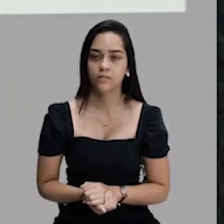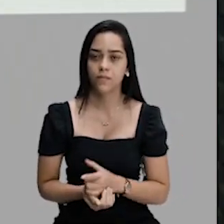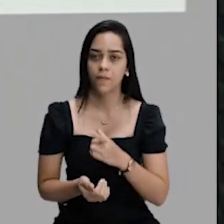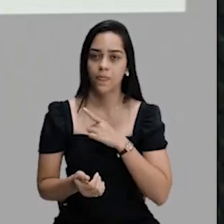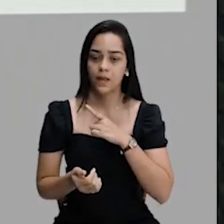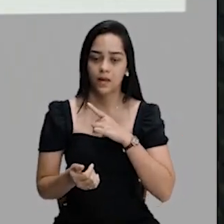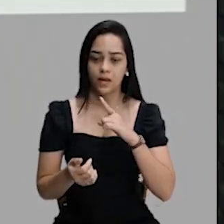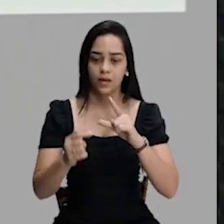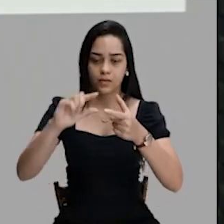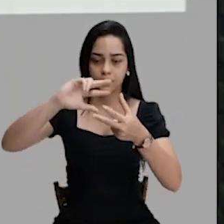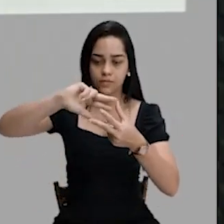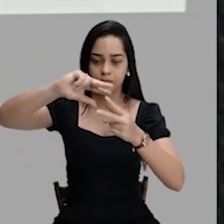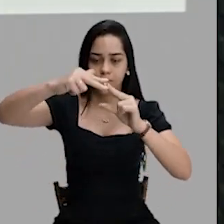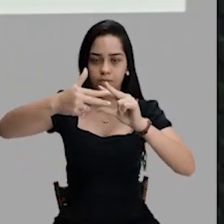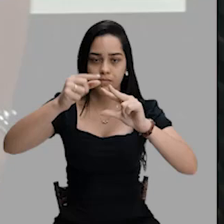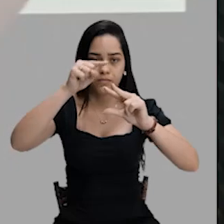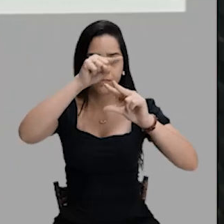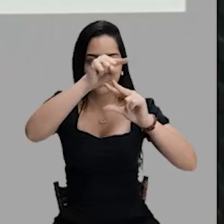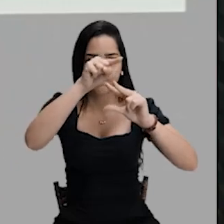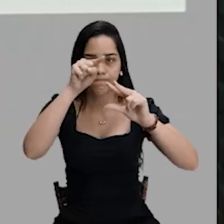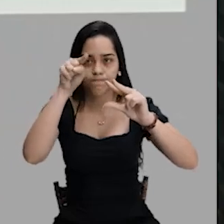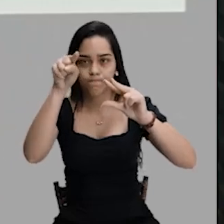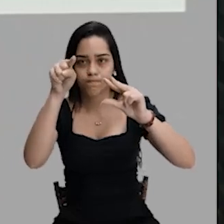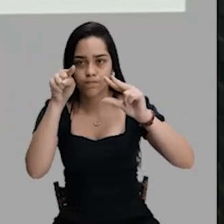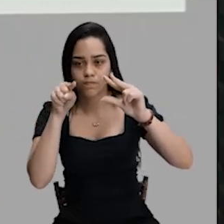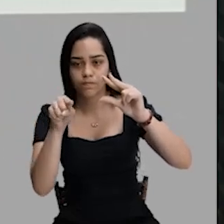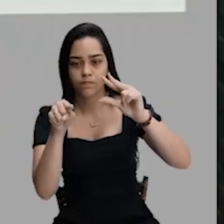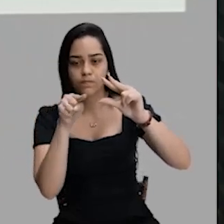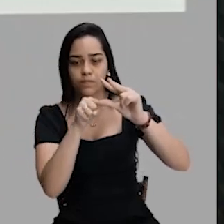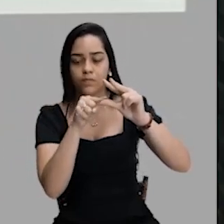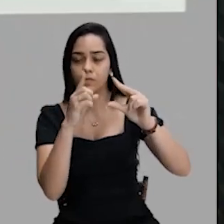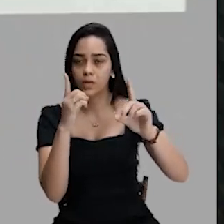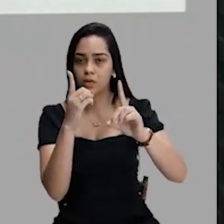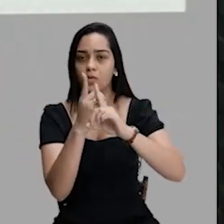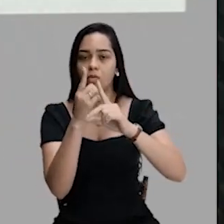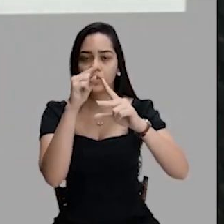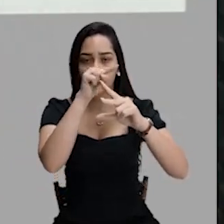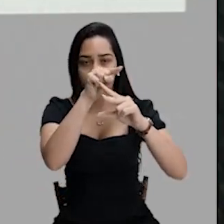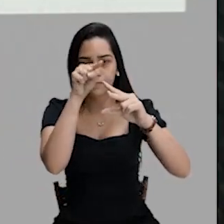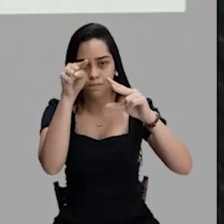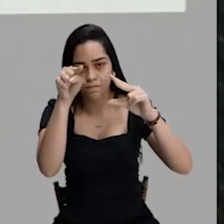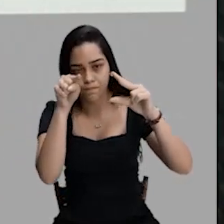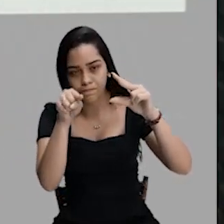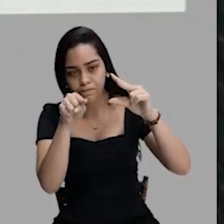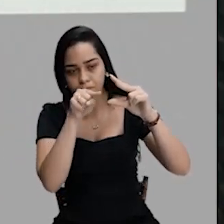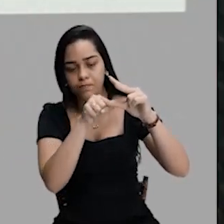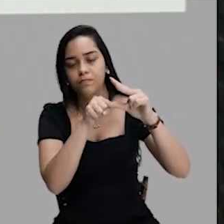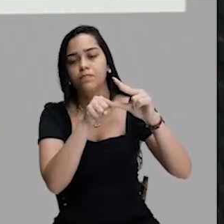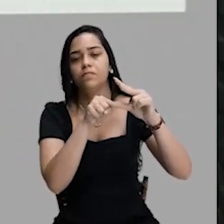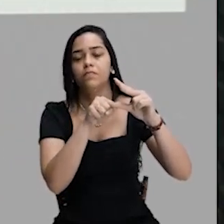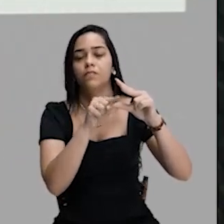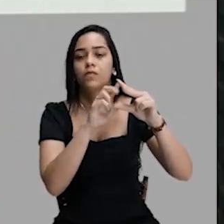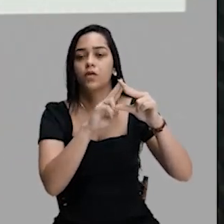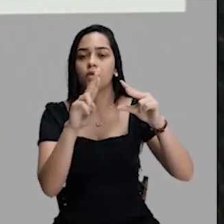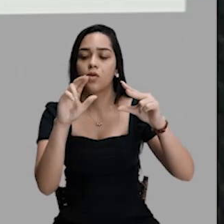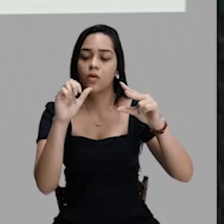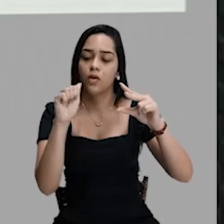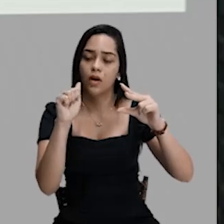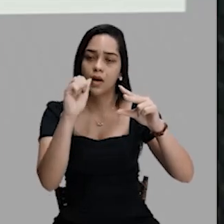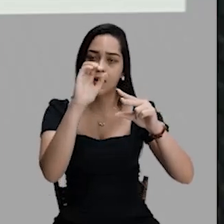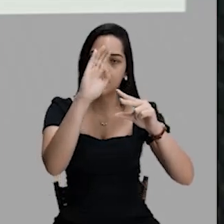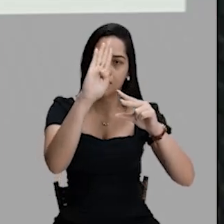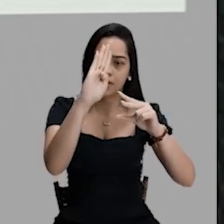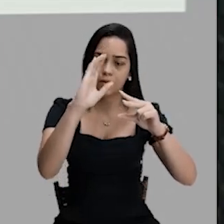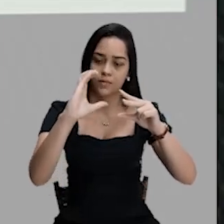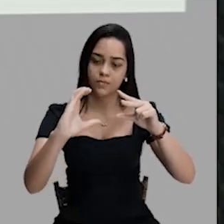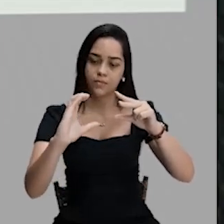esses cantinhos, vamos dizer assim, que são os pontos de encontro aí das arestas. Esse aqui que eu chamei de A, de B,